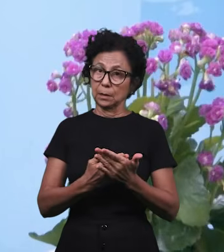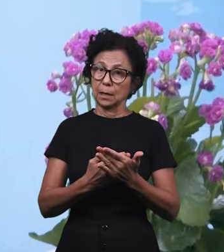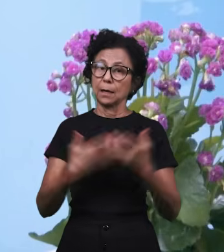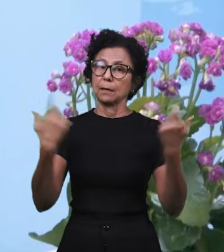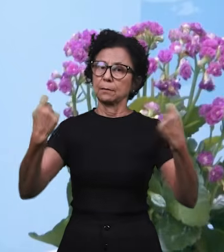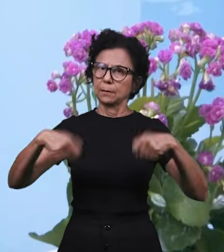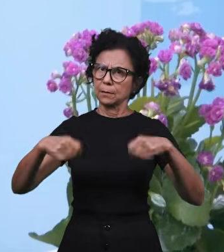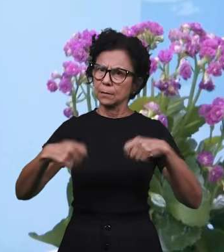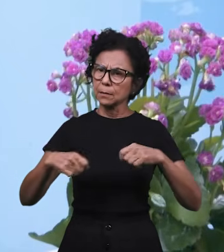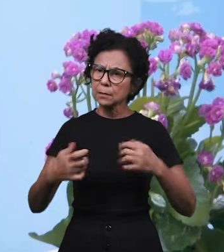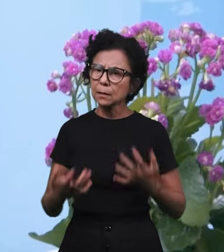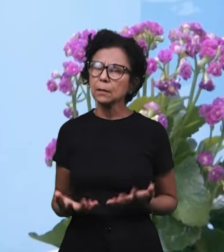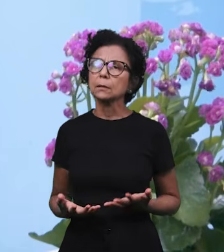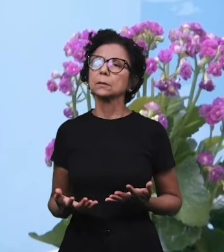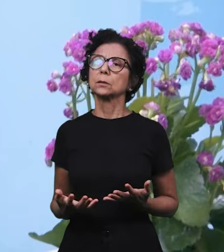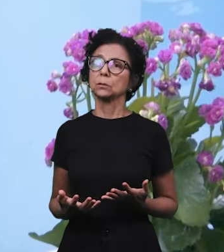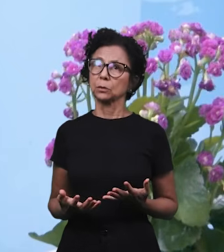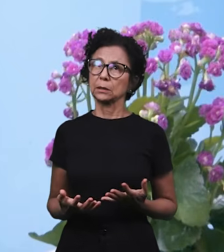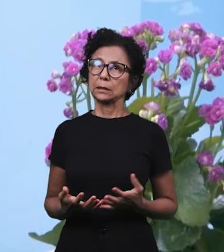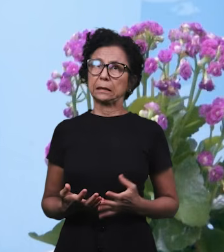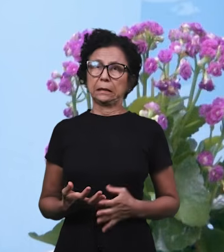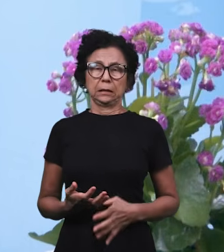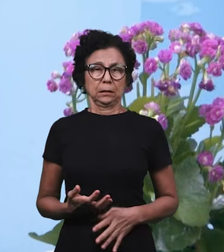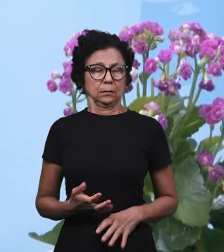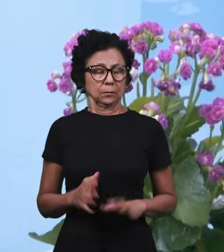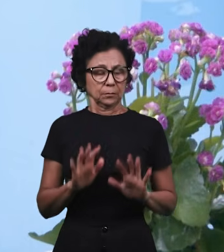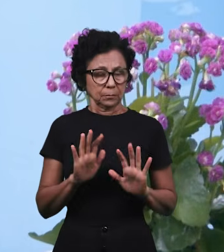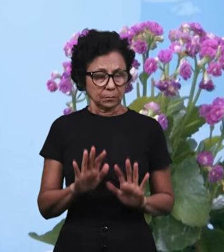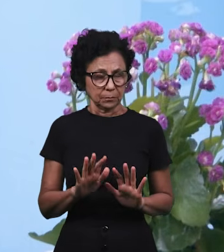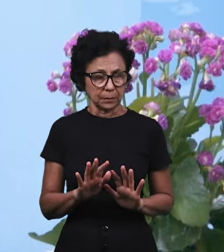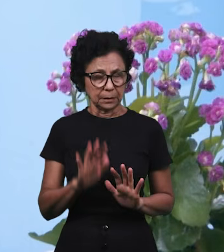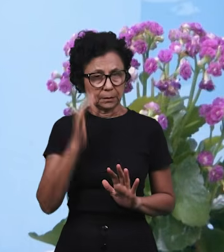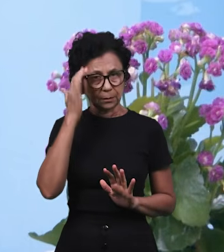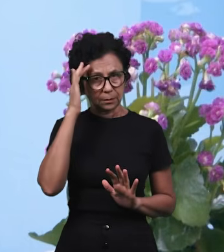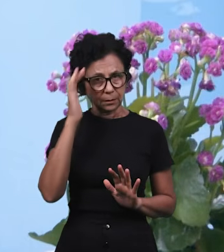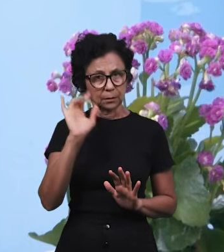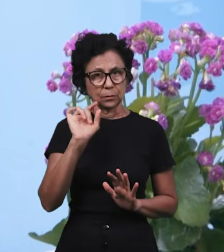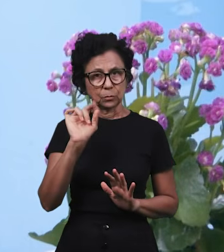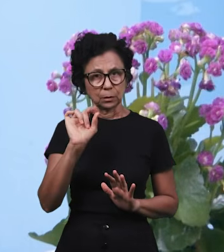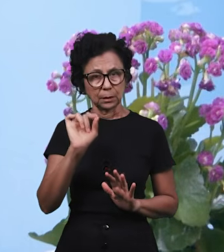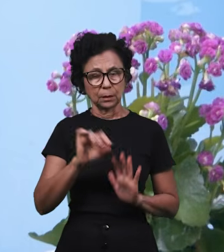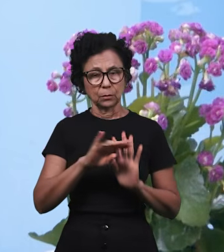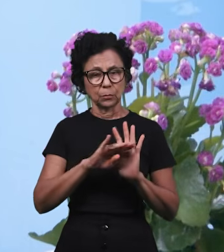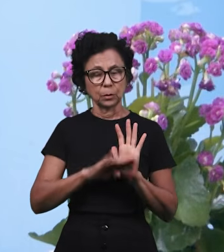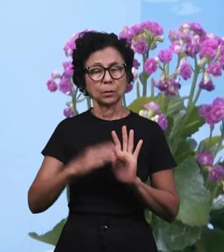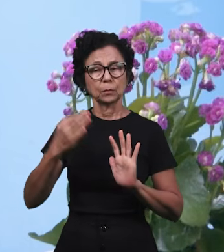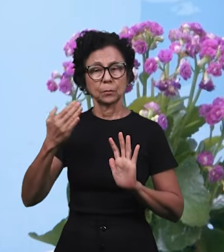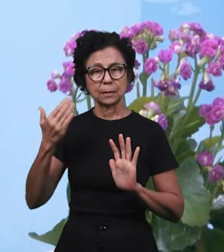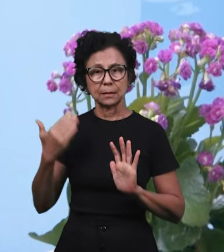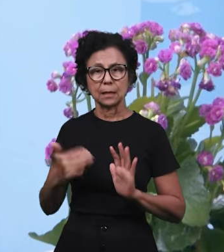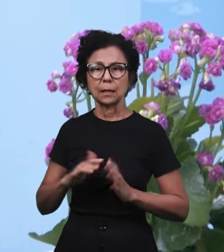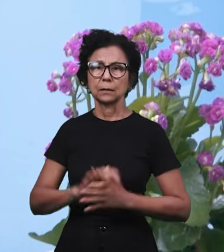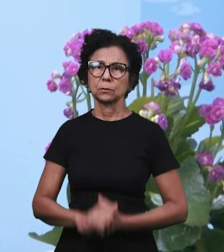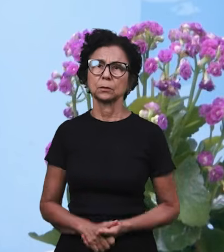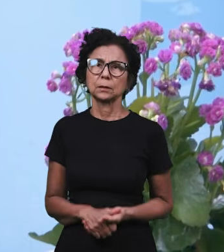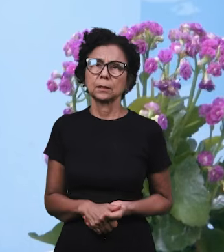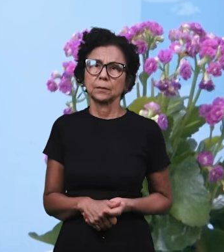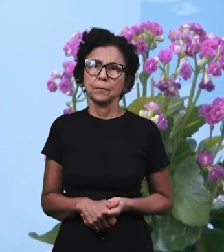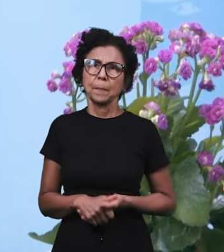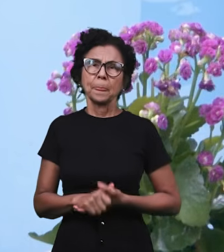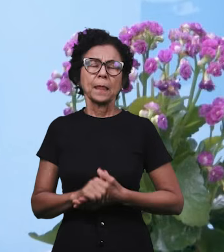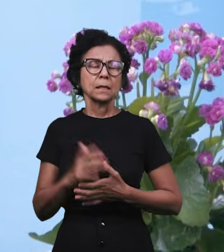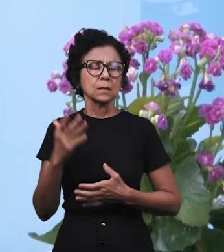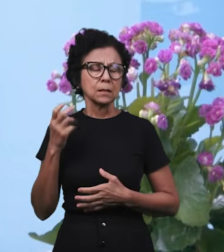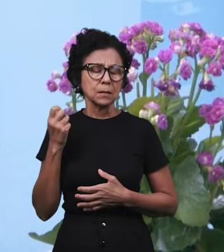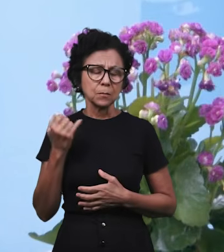aqui. Não estou falando, faz de qualquer jeito. Não é isso, irmãos. Tanto que no programa anterior, a gente sempre vem falando, chega cedo, chega para o